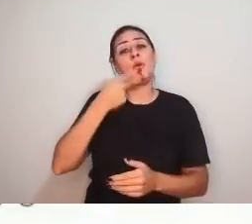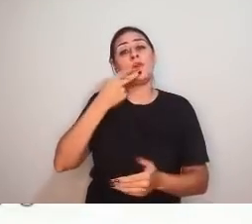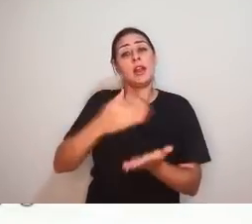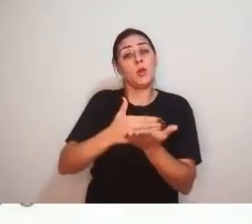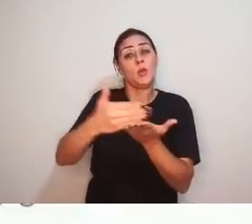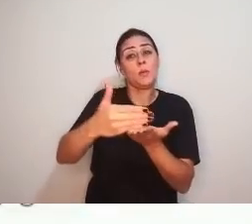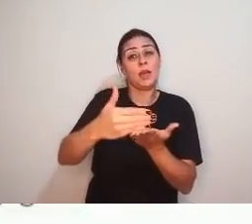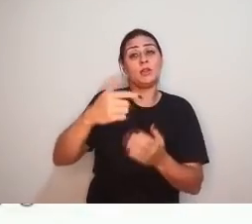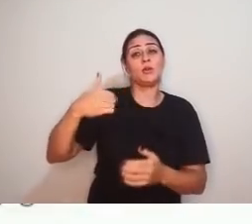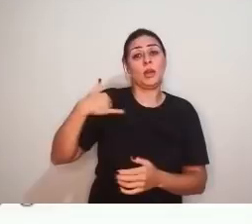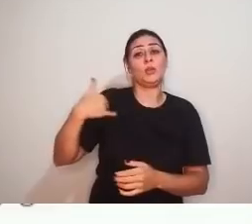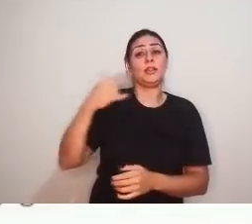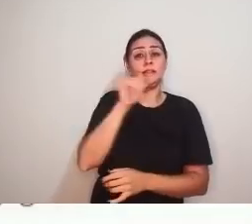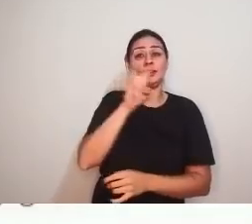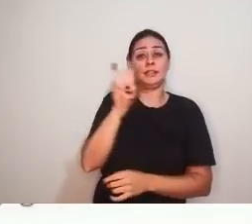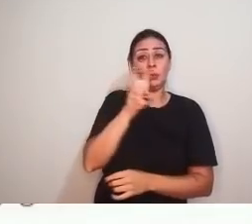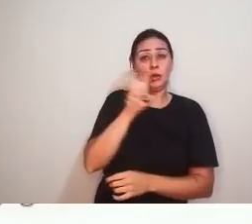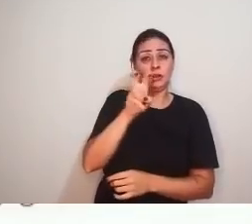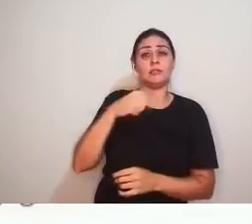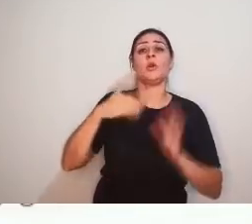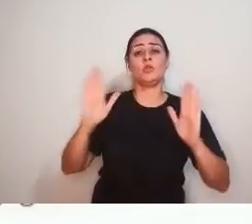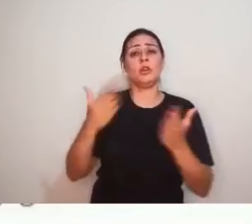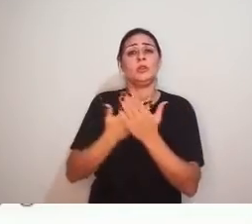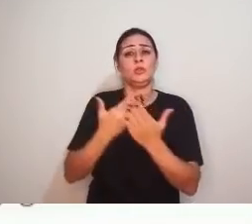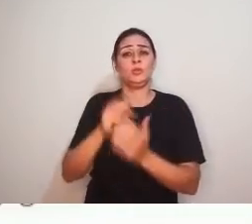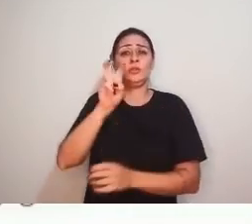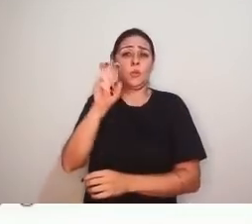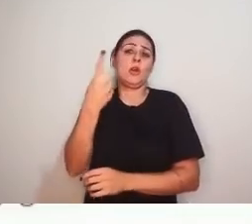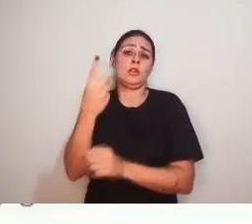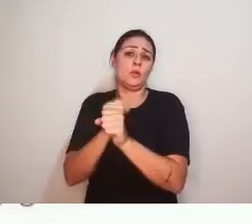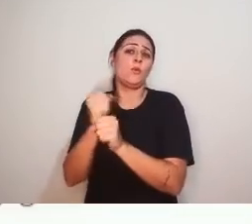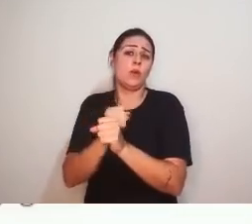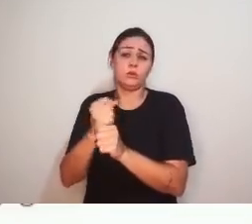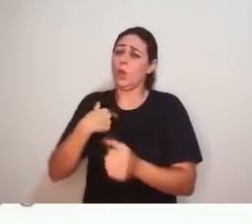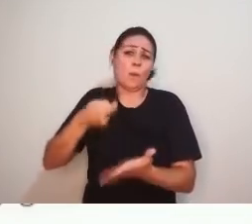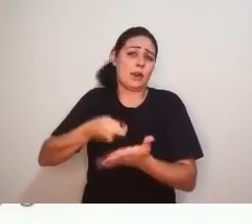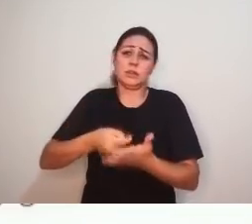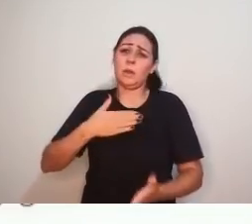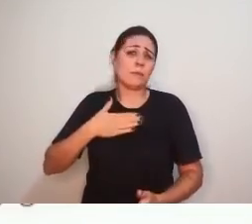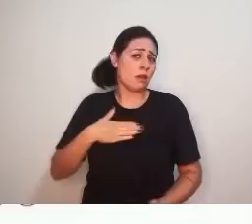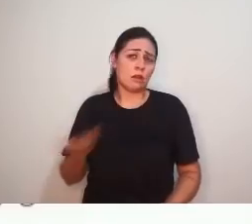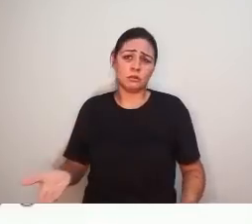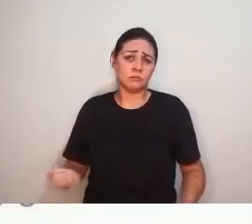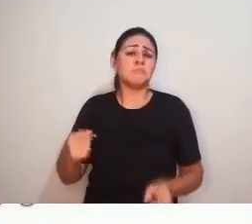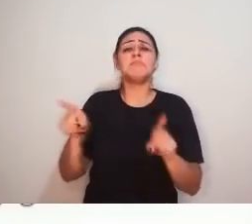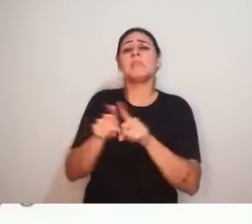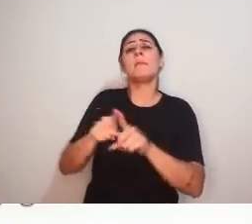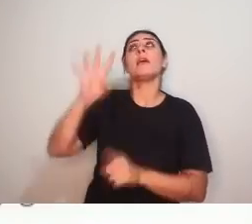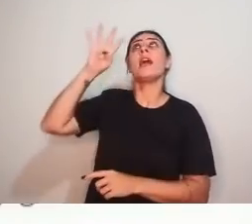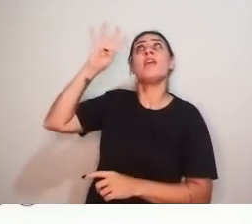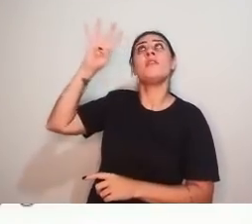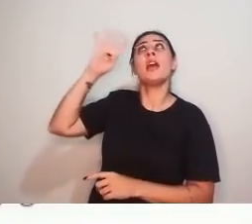tenho 55 anos e estudo há 51. Né? Como professor, é a minha obrigação fazer isso. Refletir sobre as